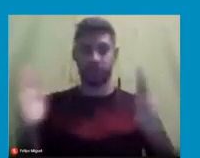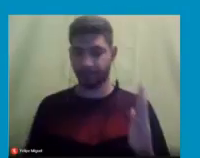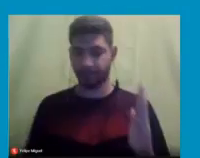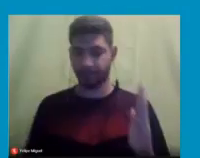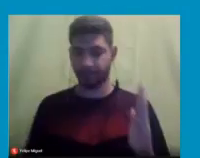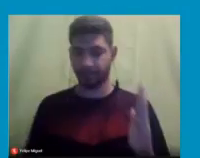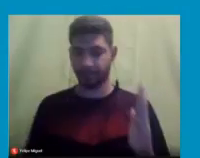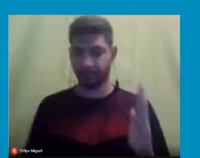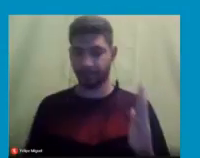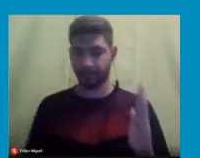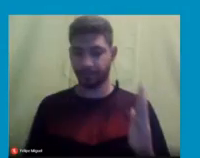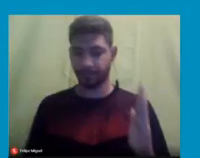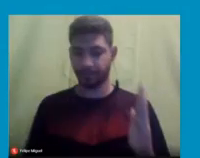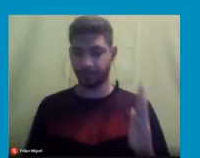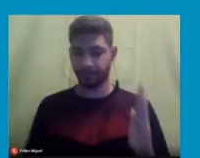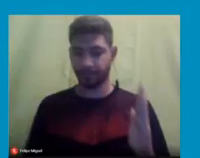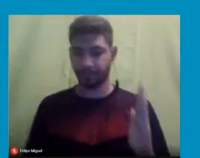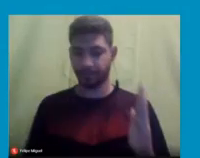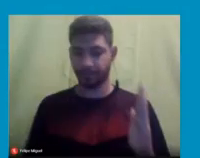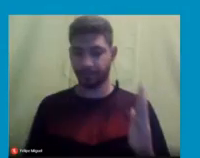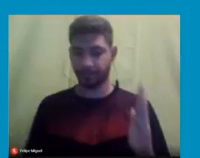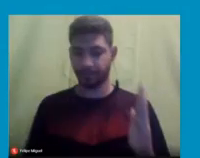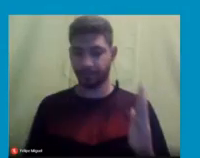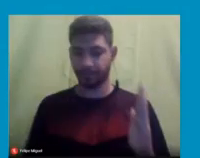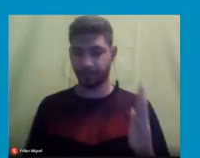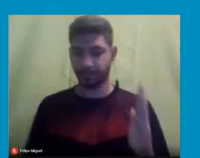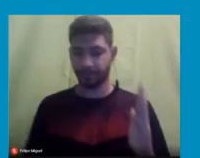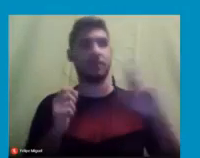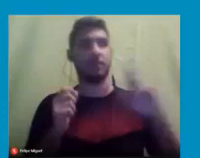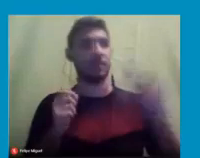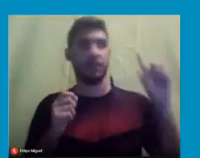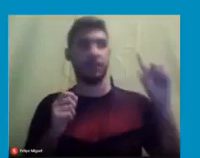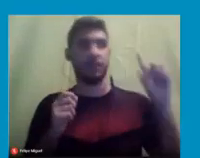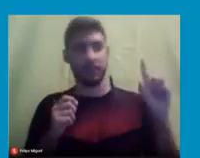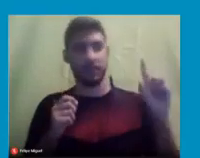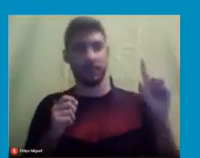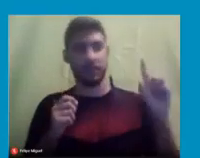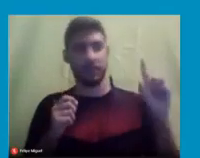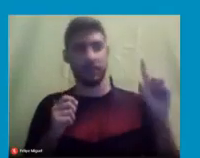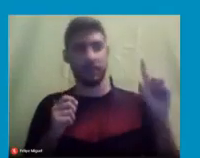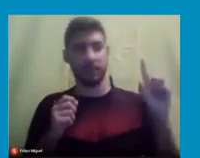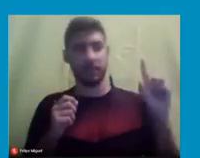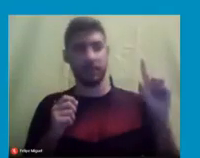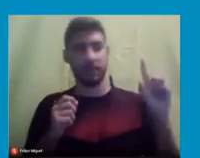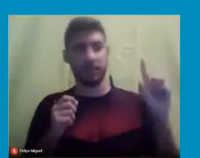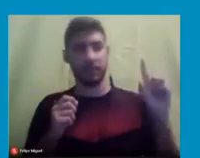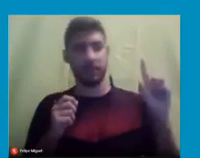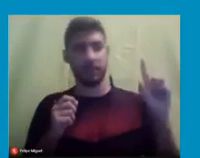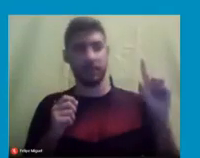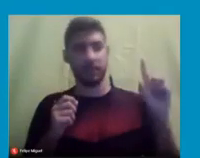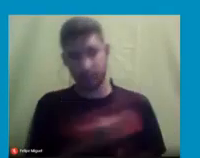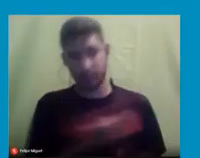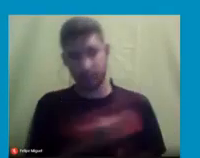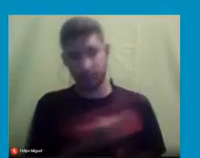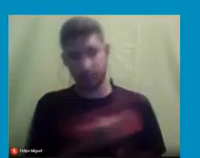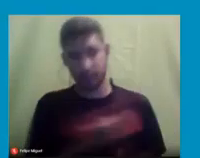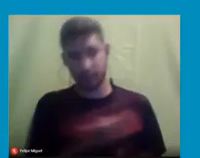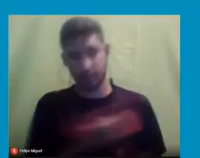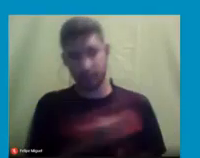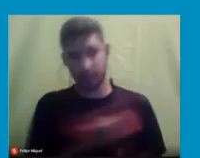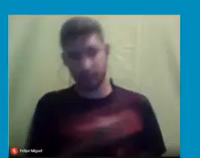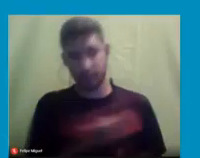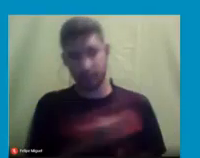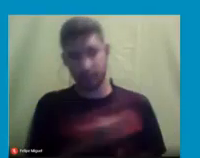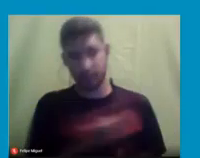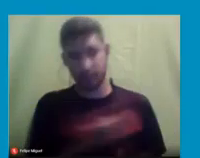agora, 2020, não difere muito do período da escravidão, do período pós-abolicionista, de